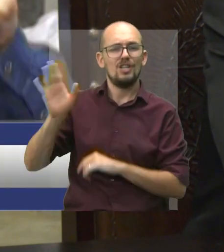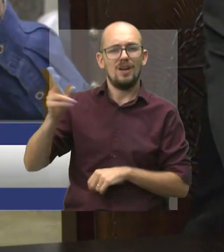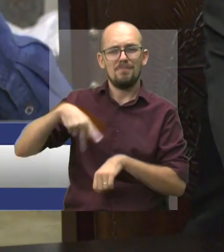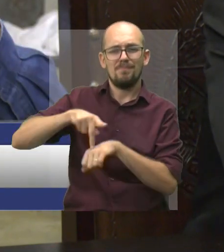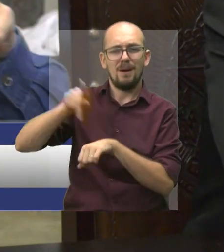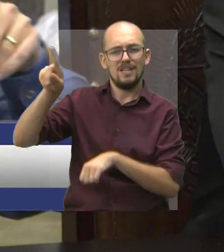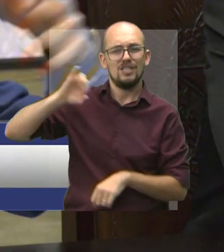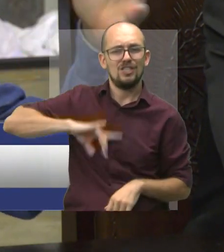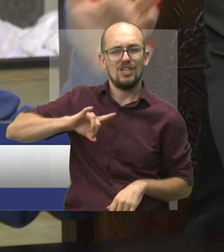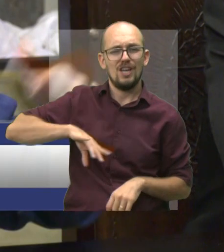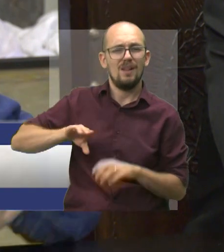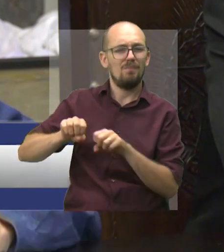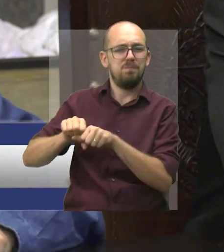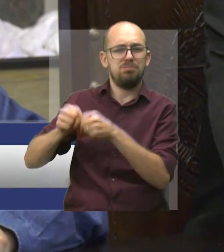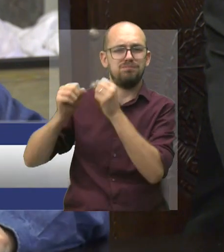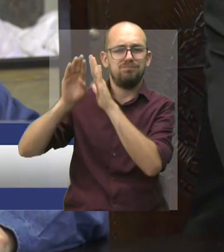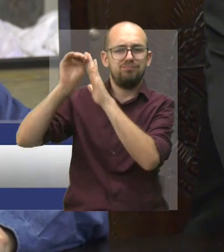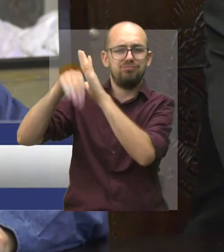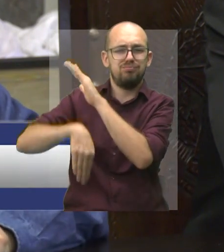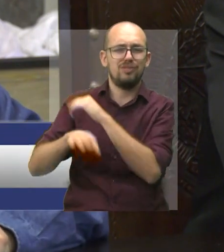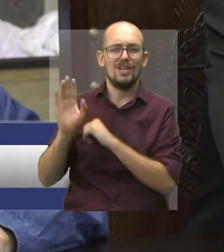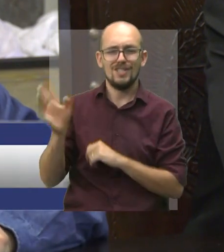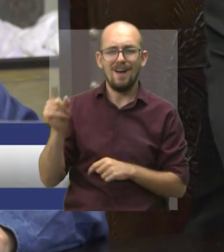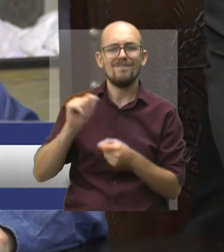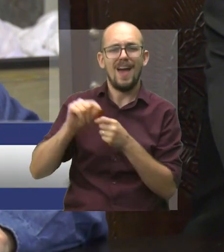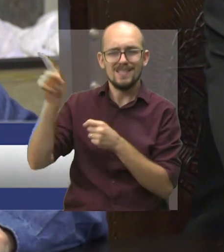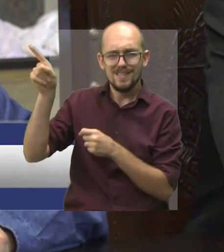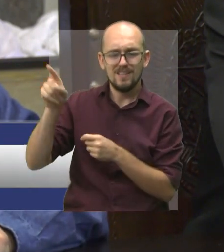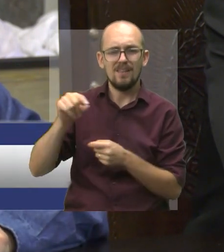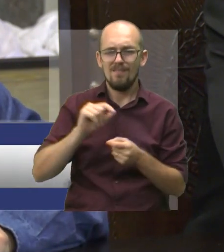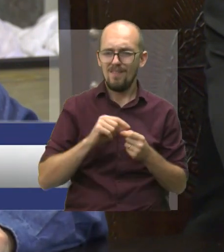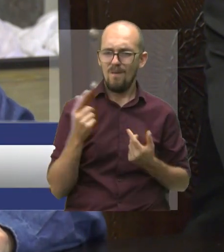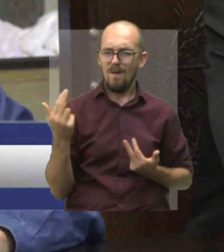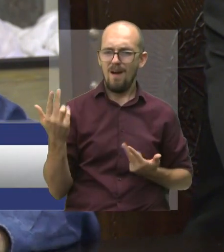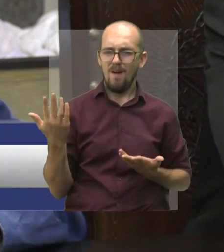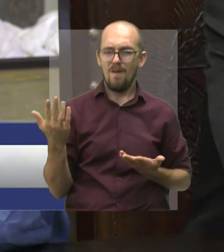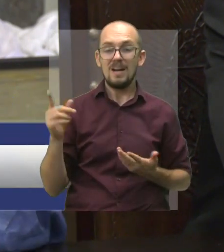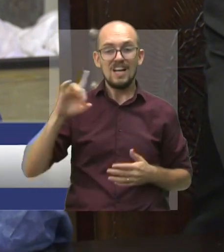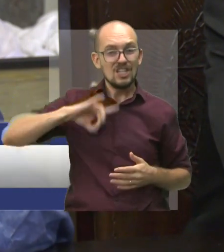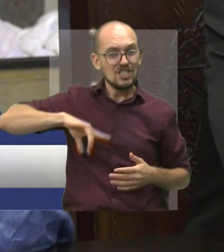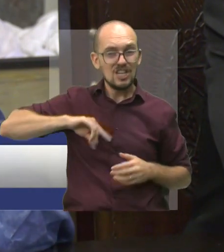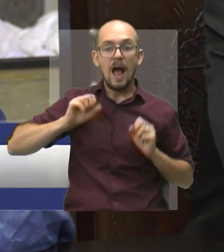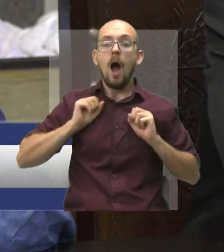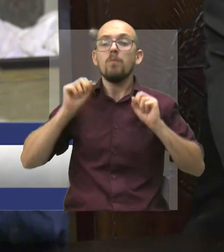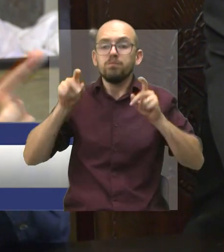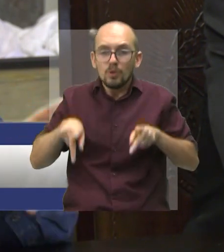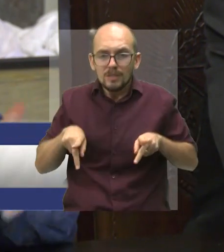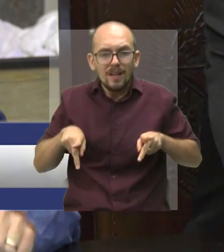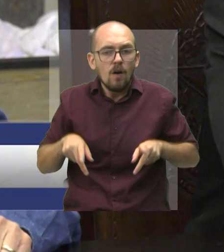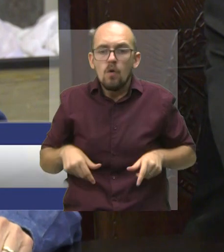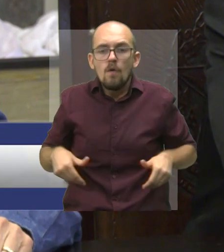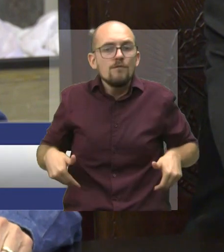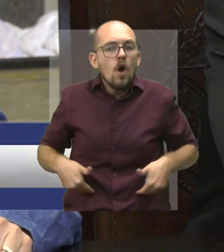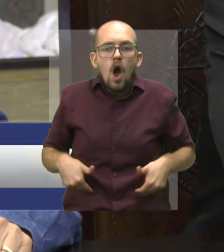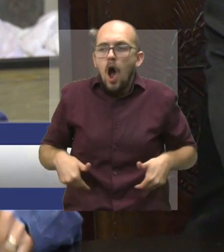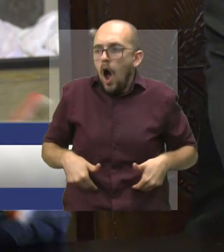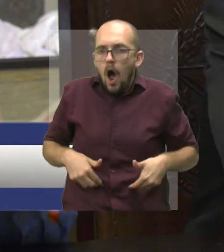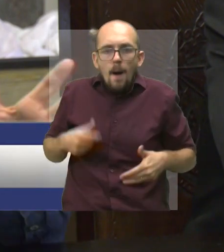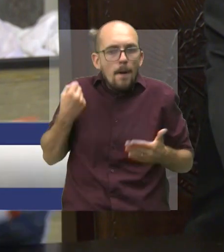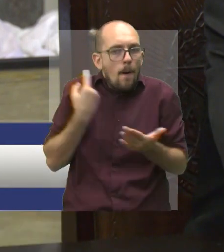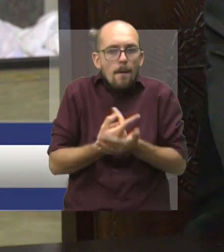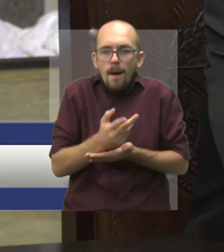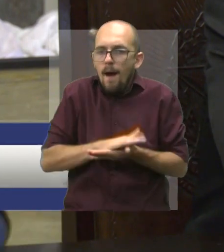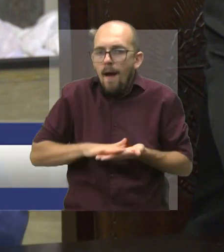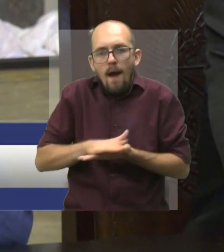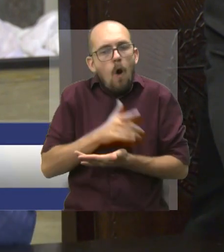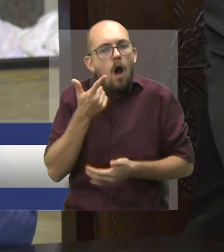Eles estão passando, o Chile, os aposentados do Chile estão passando fome. Não deu certo. E sabe